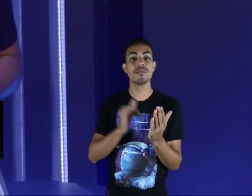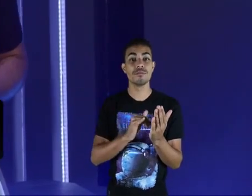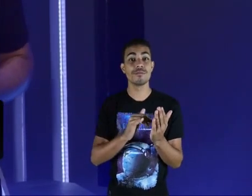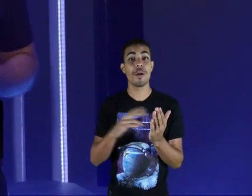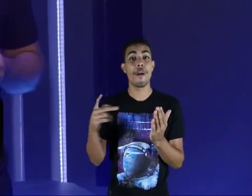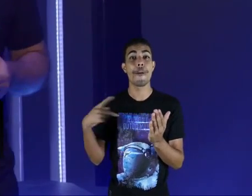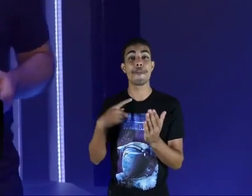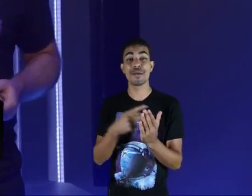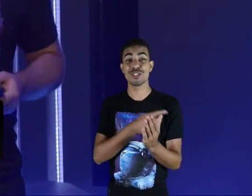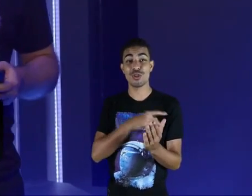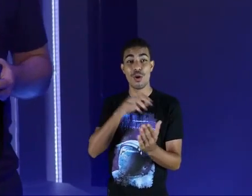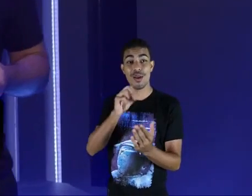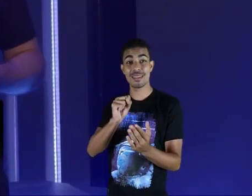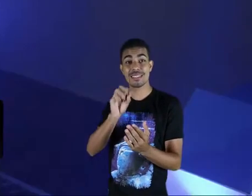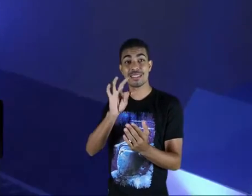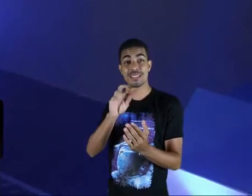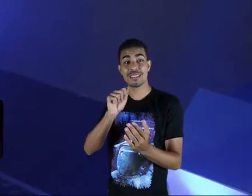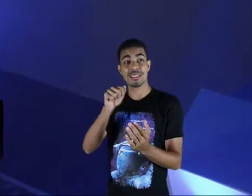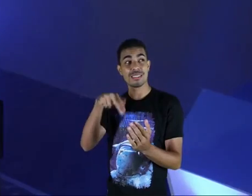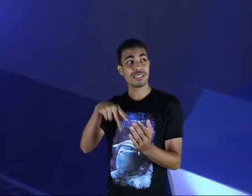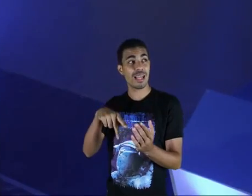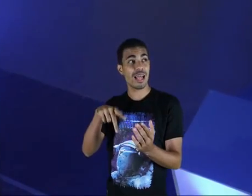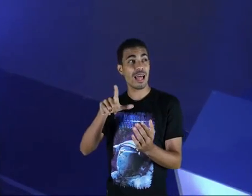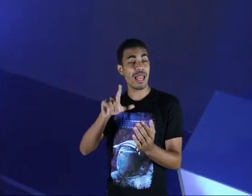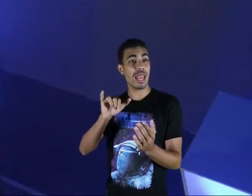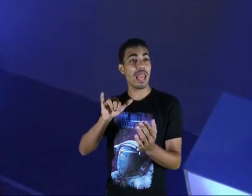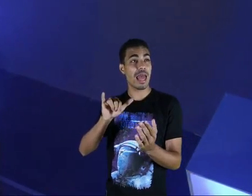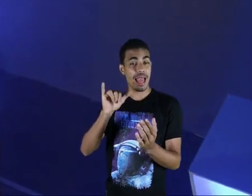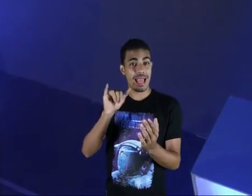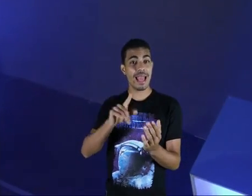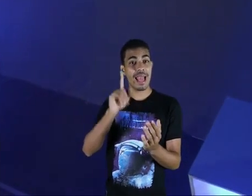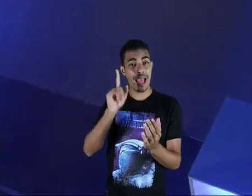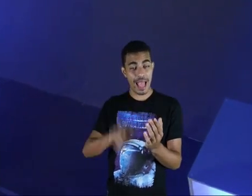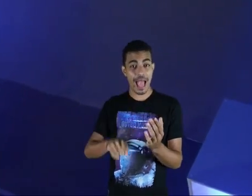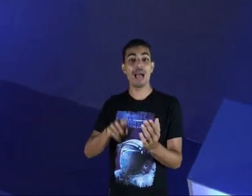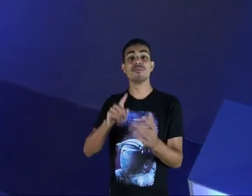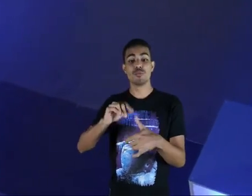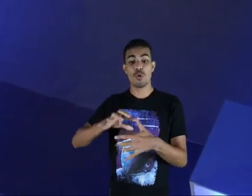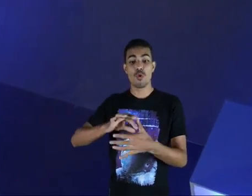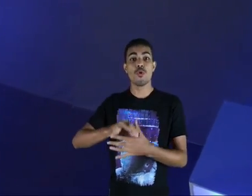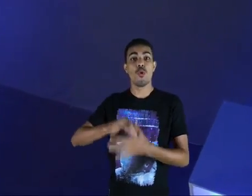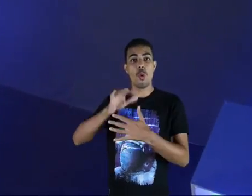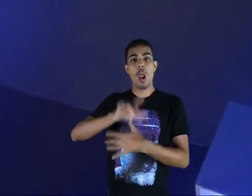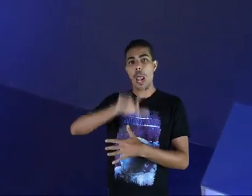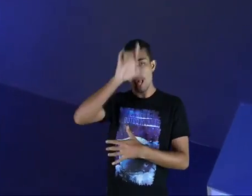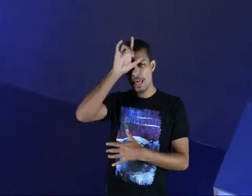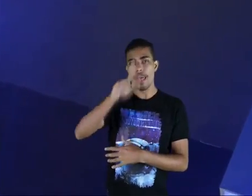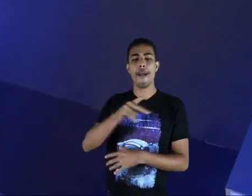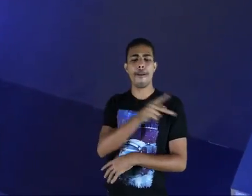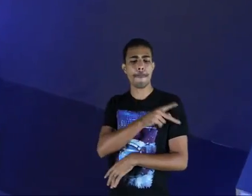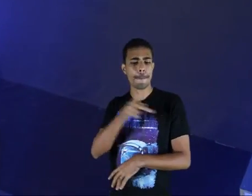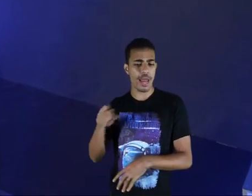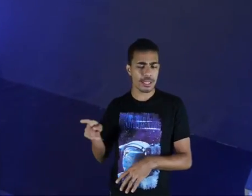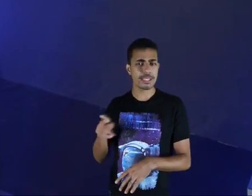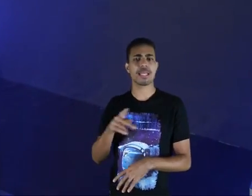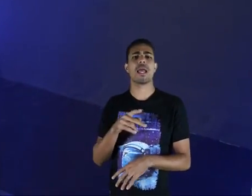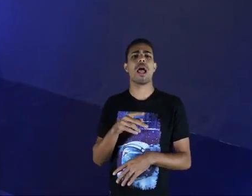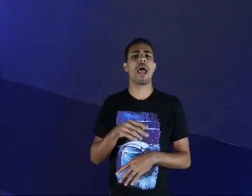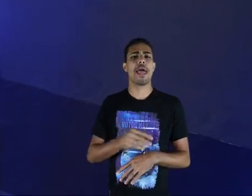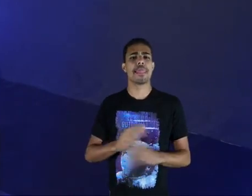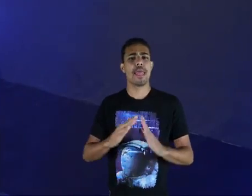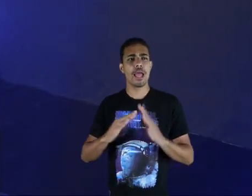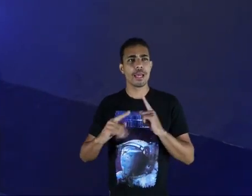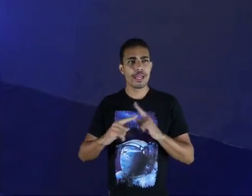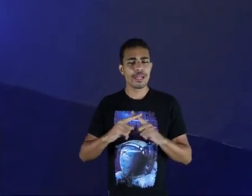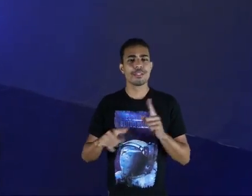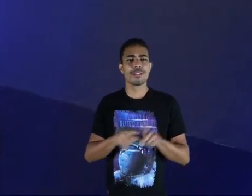pastor Stanley Arco, que é o nosso líder para toda a América do Sul, presidente da igreja, e sempre com essa